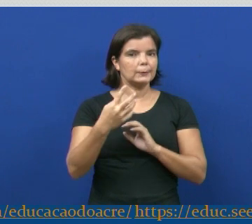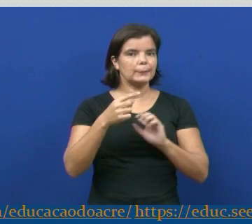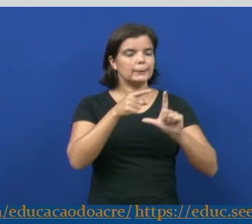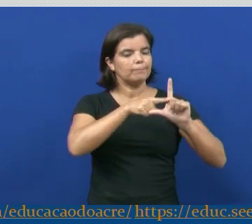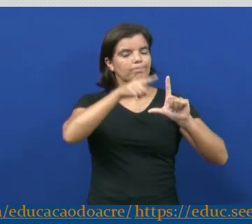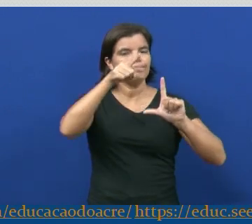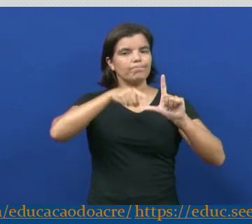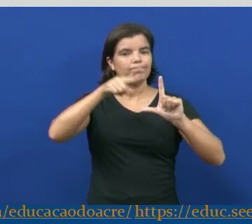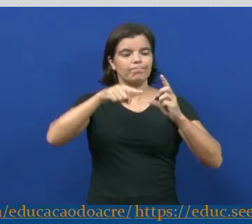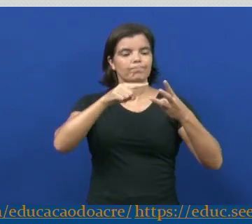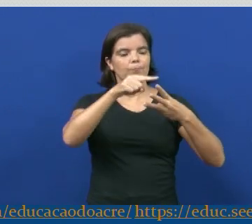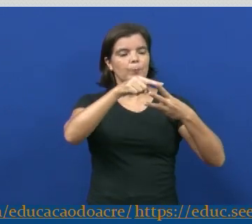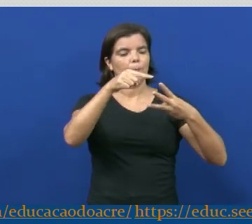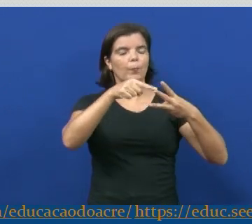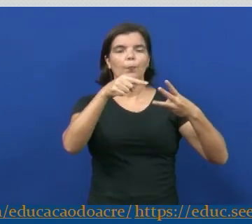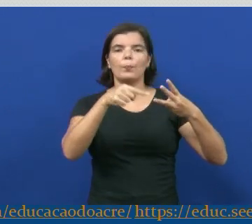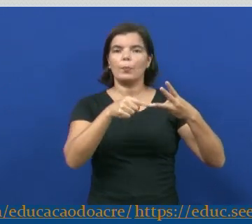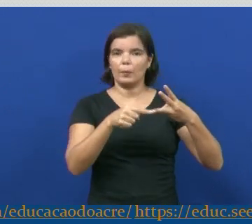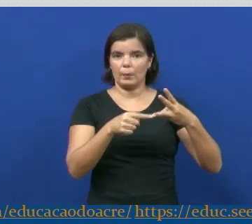né, esses três,